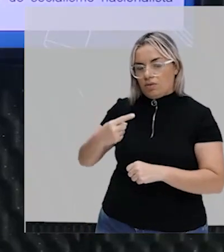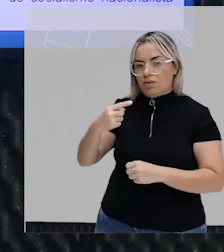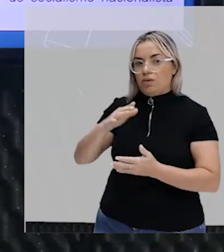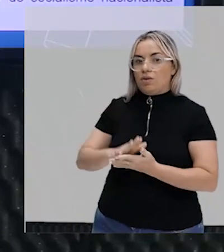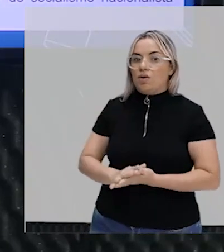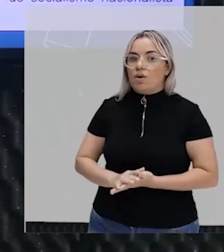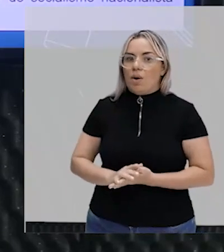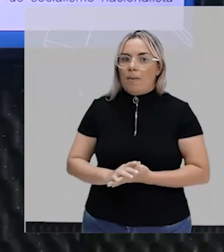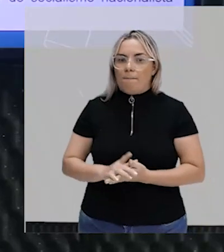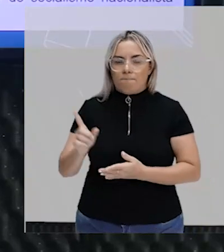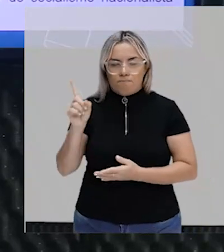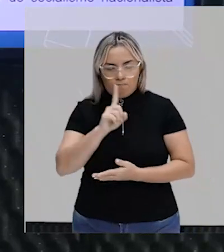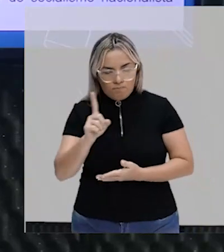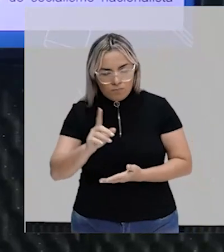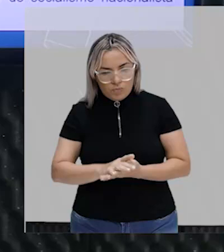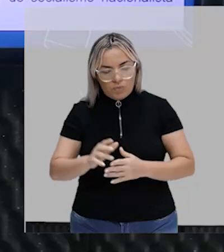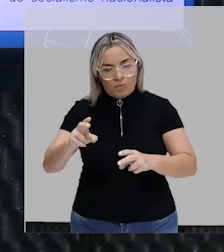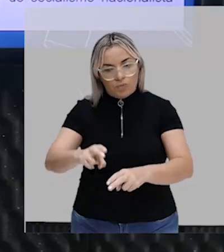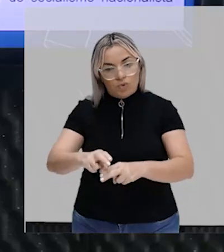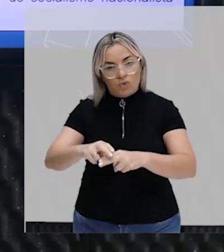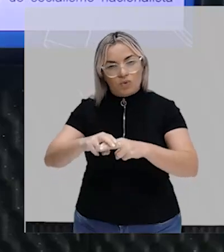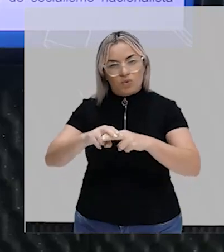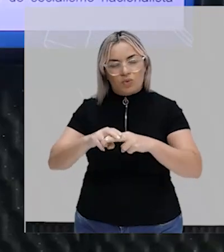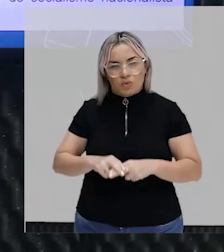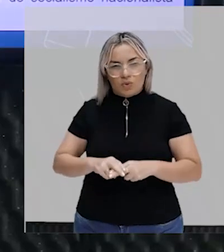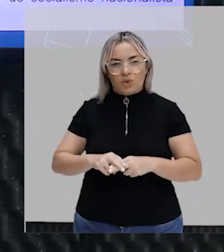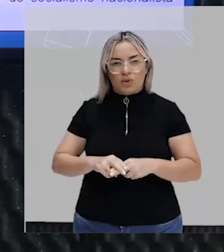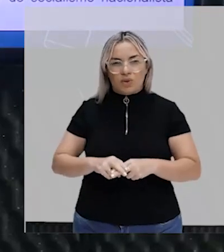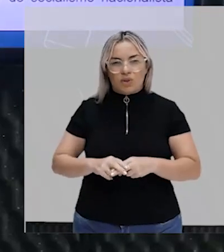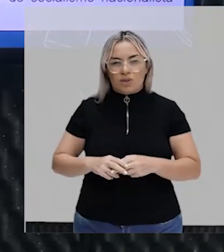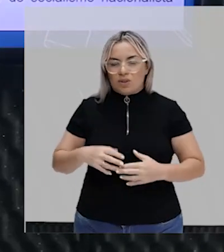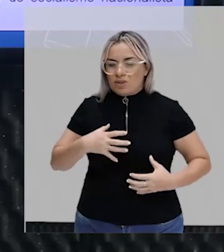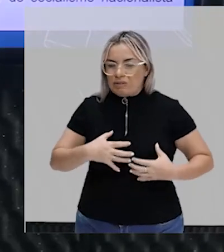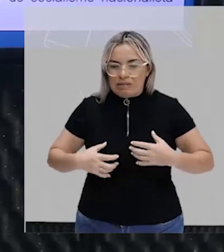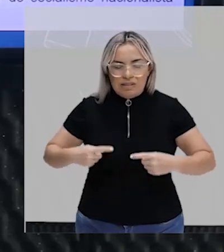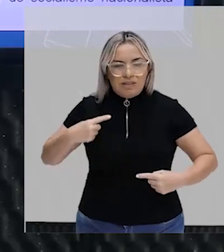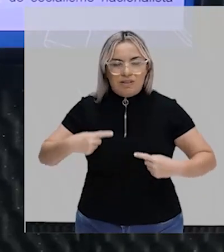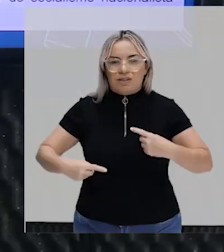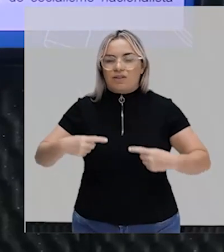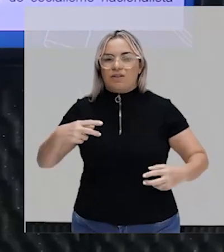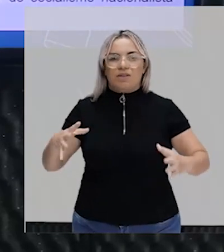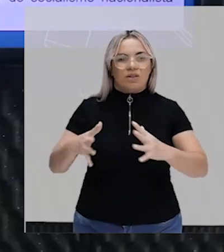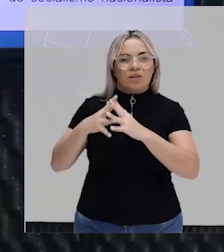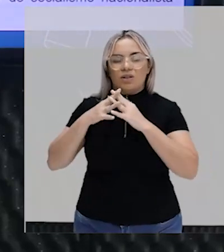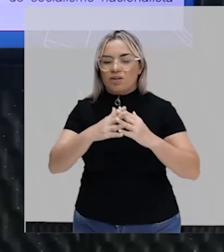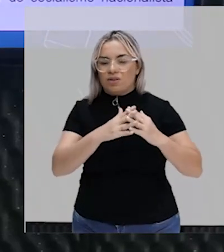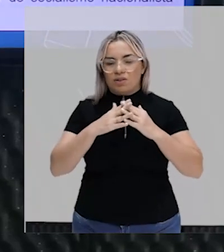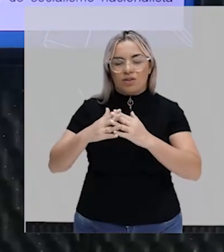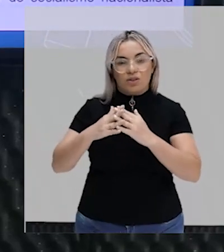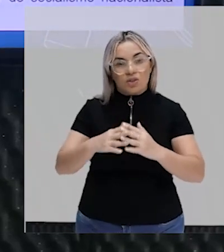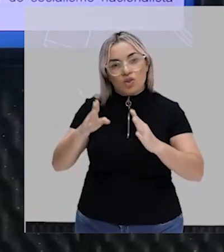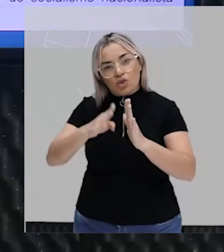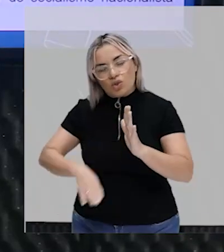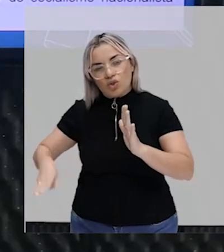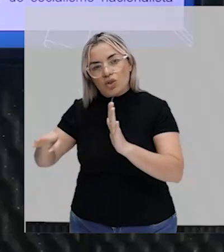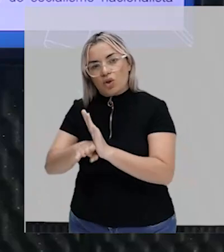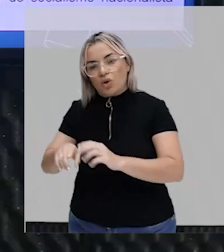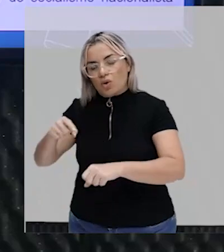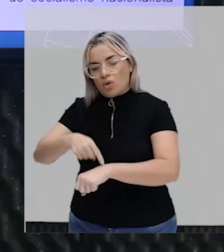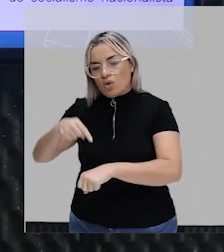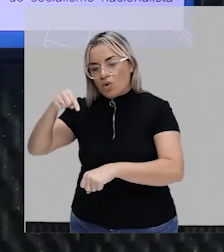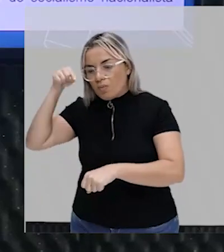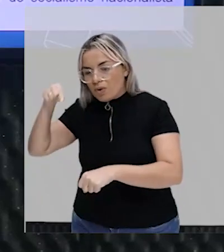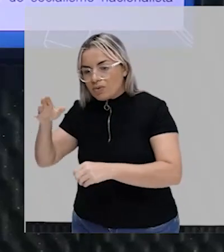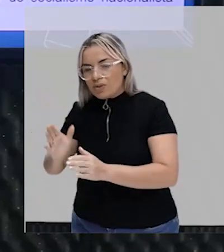é justamente isso que causa as tensões, porque chegou um momento em que as populações bascas e catalãs, eles não querem mais